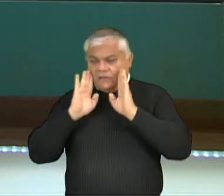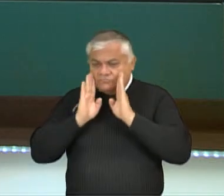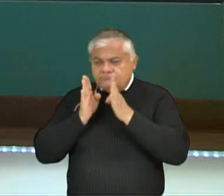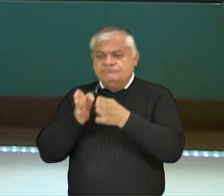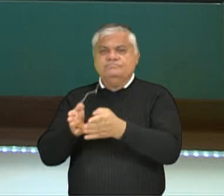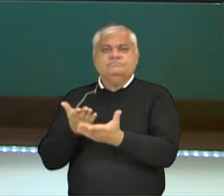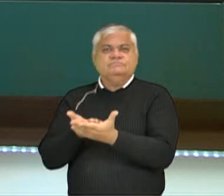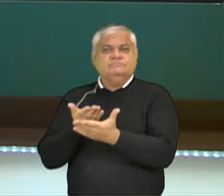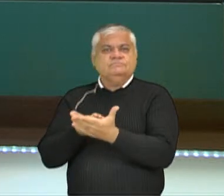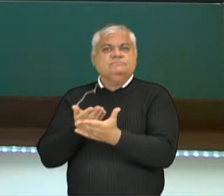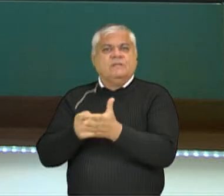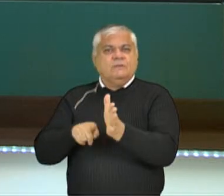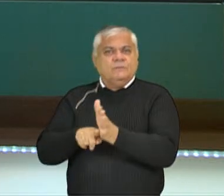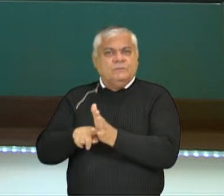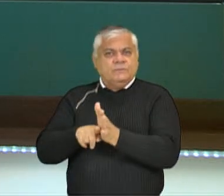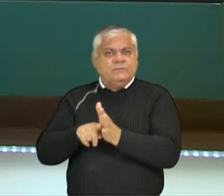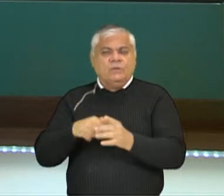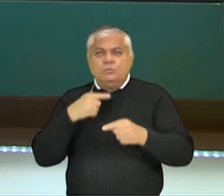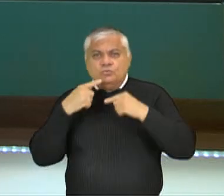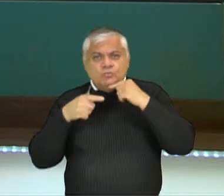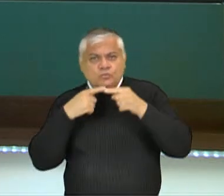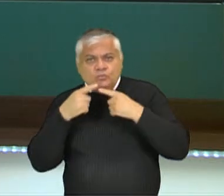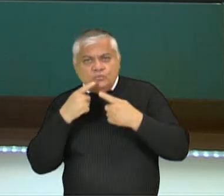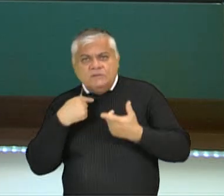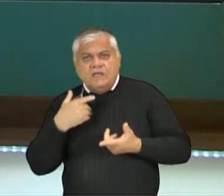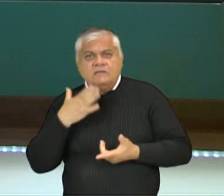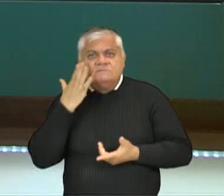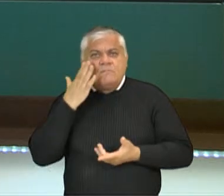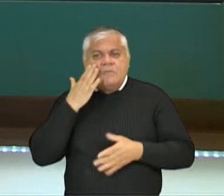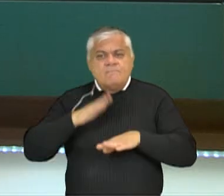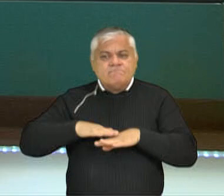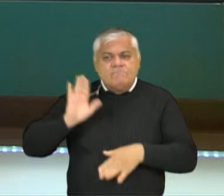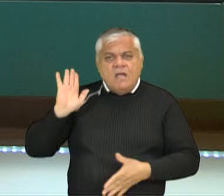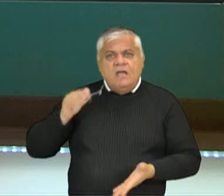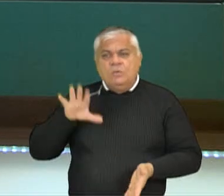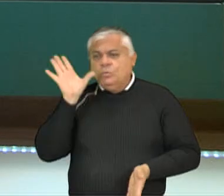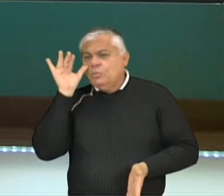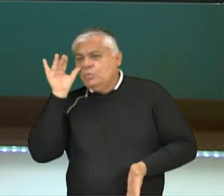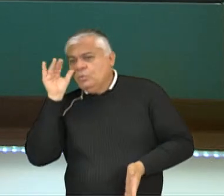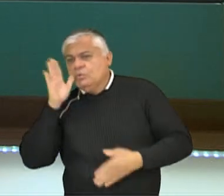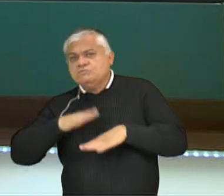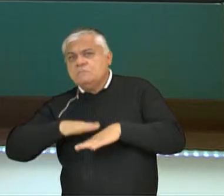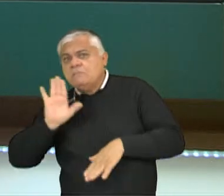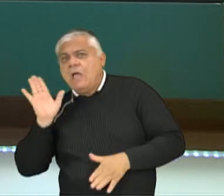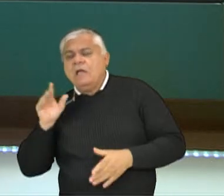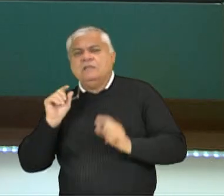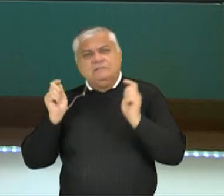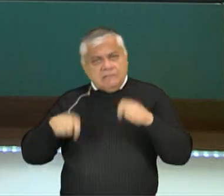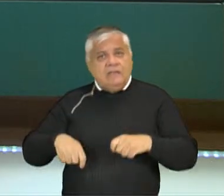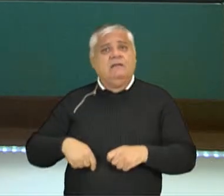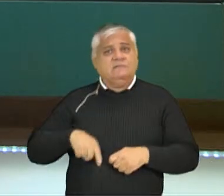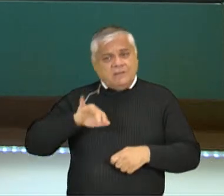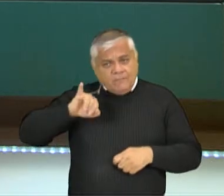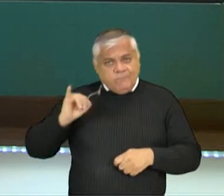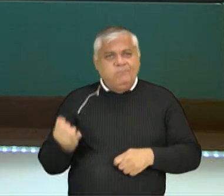direcionado ao esporte. Tem alguma dúvida? Quer saber alguma coisa? Fica aí a dica